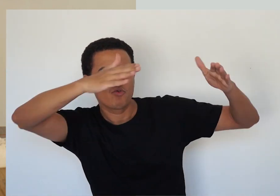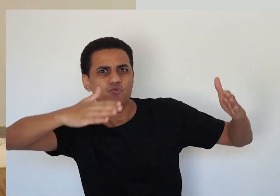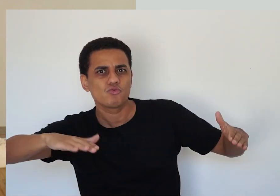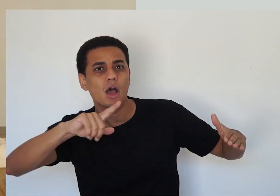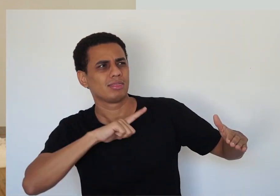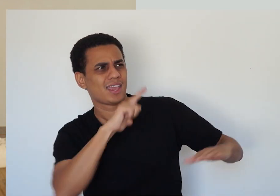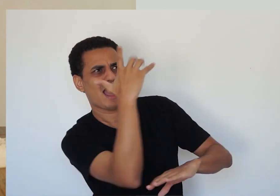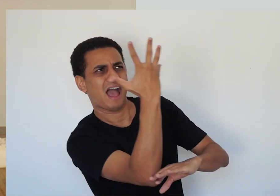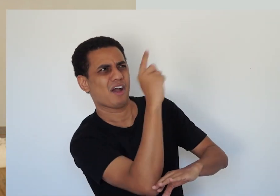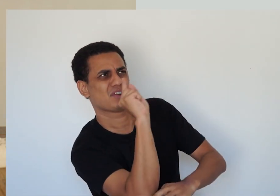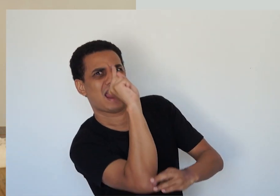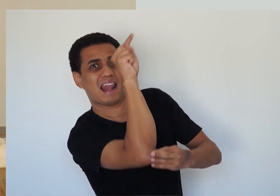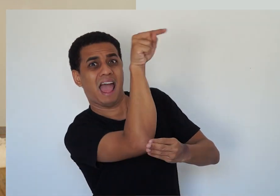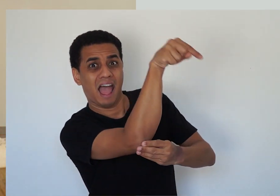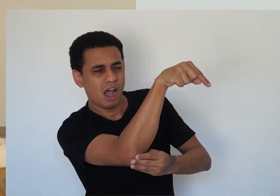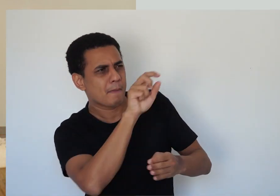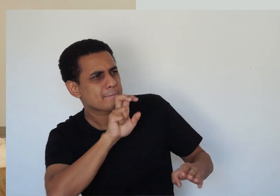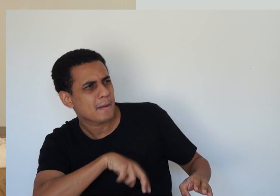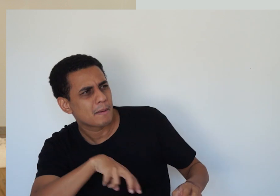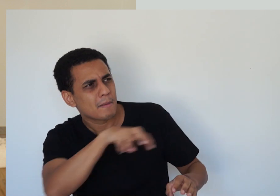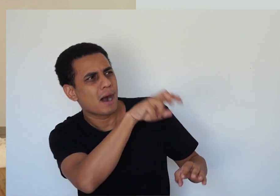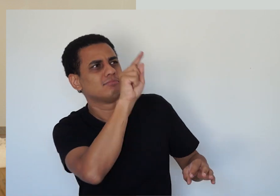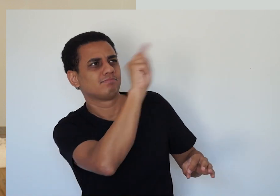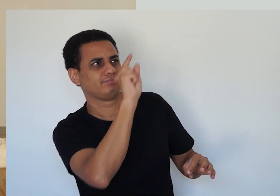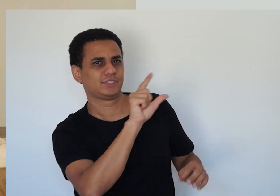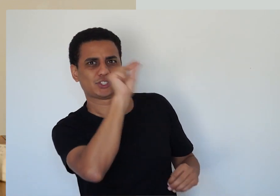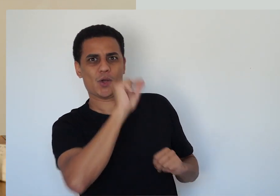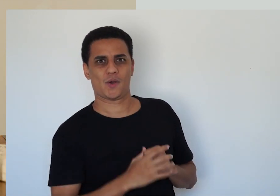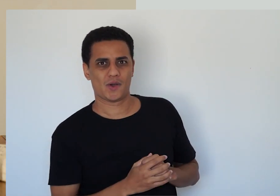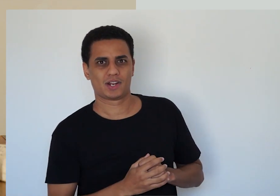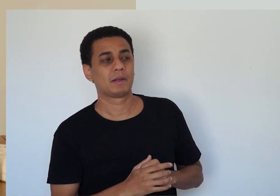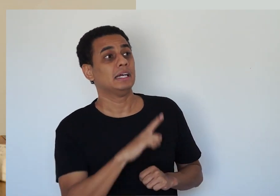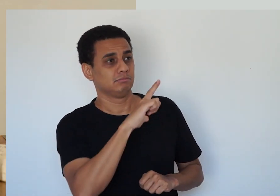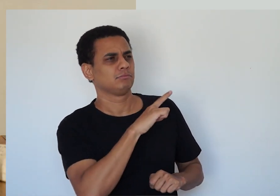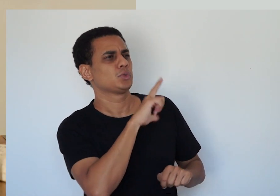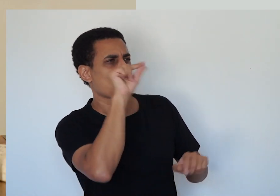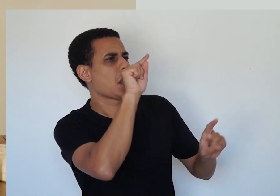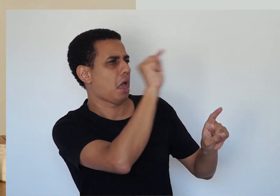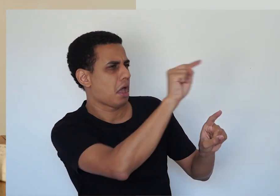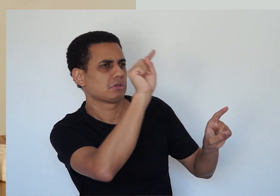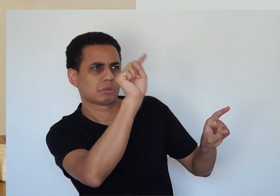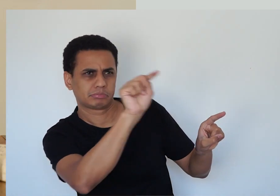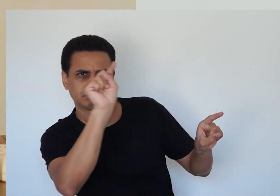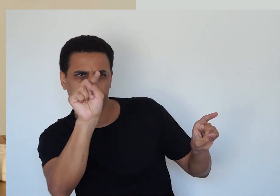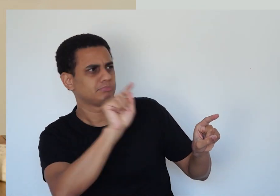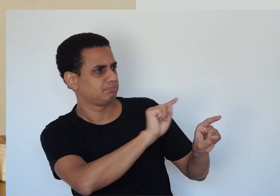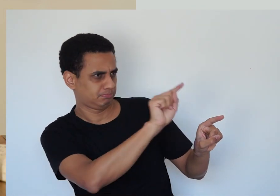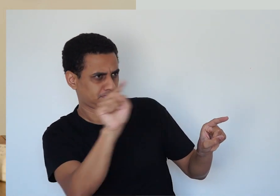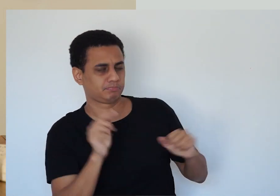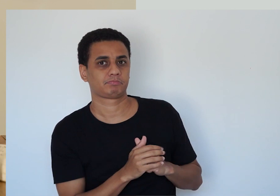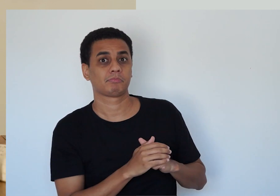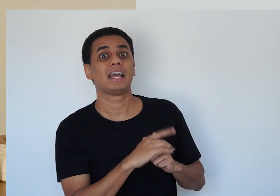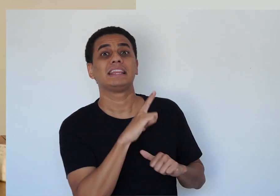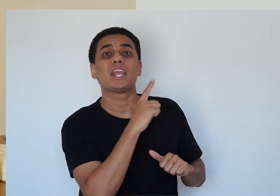das montanhas. E eles, vamos lá, imagine que ele selecionava a árvore A, B e C. E o que eles faziam?